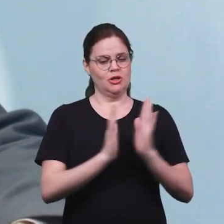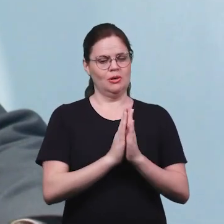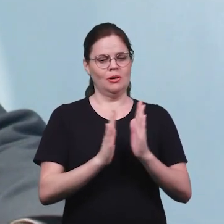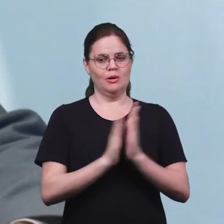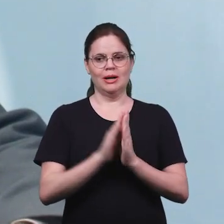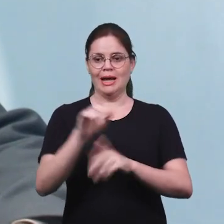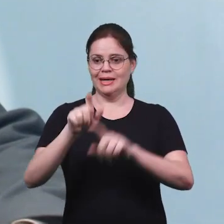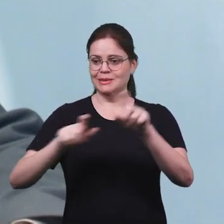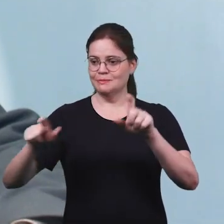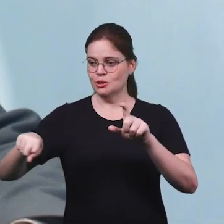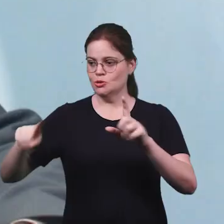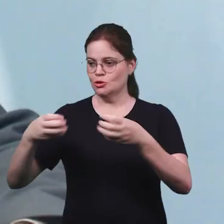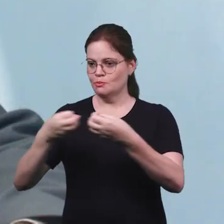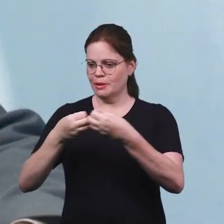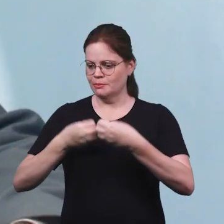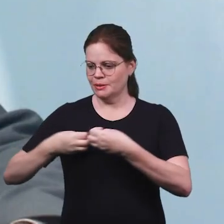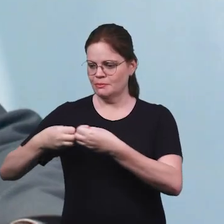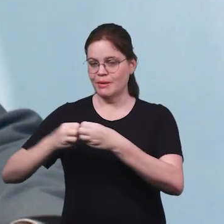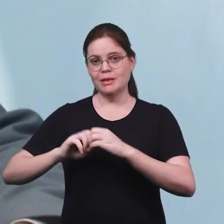de pessoas que contemplaram